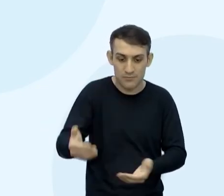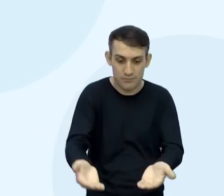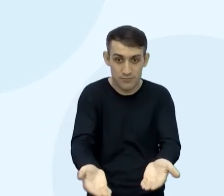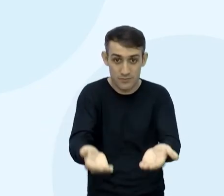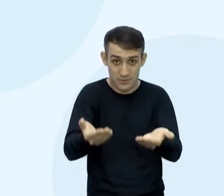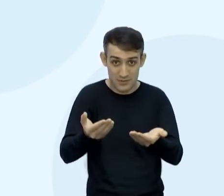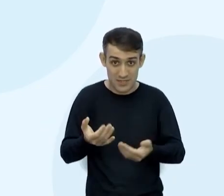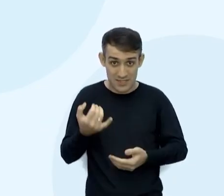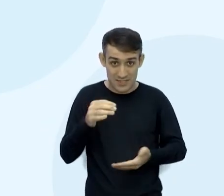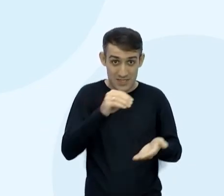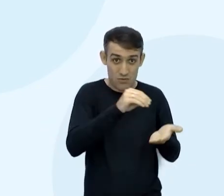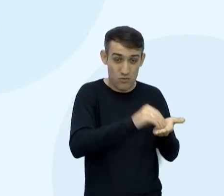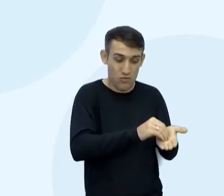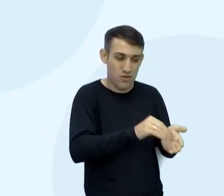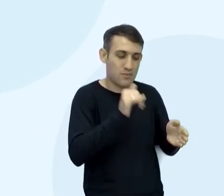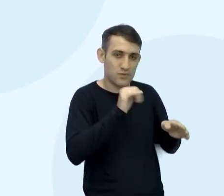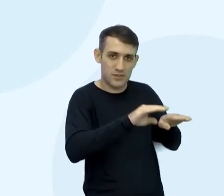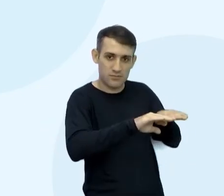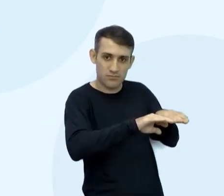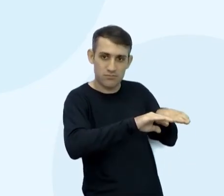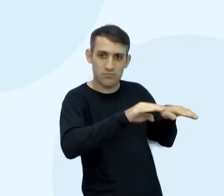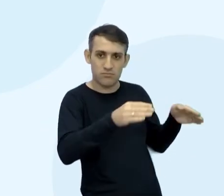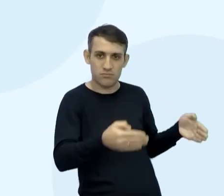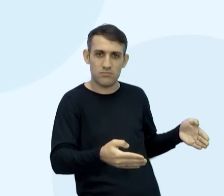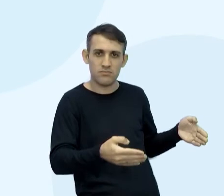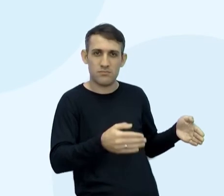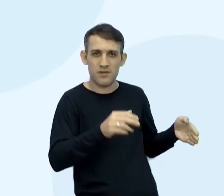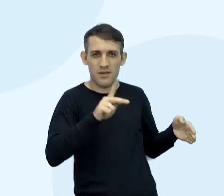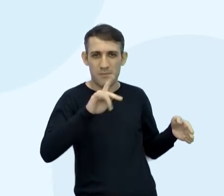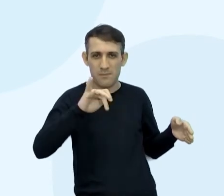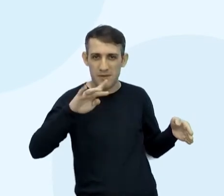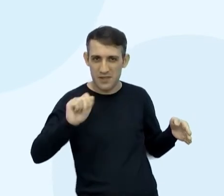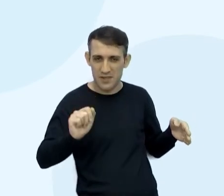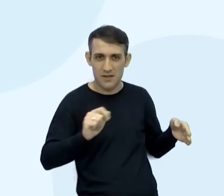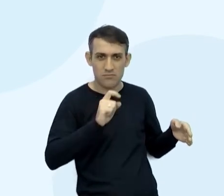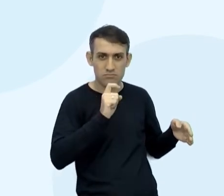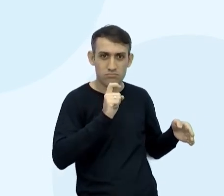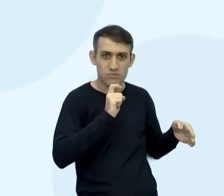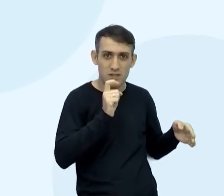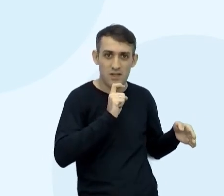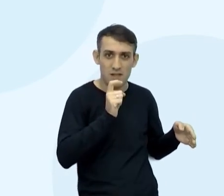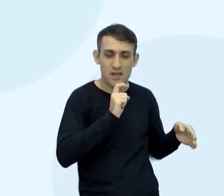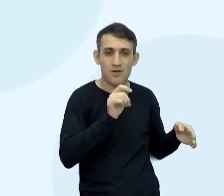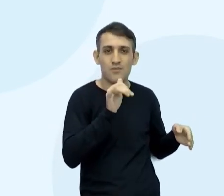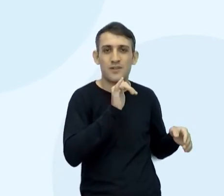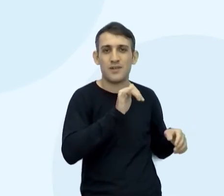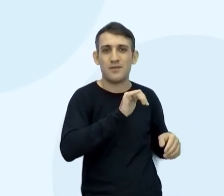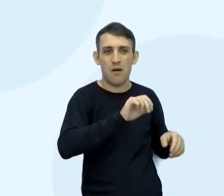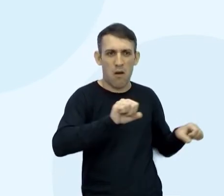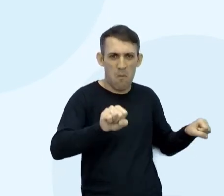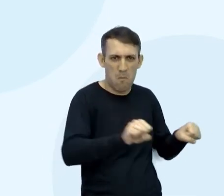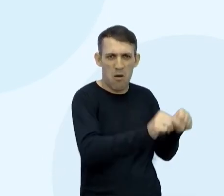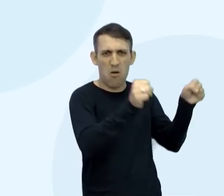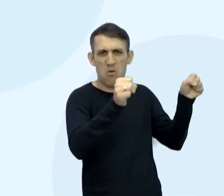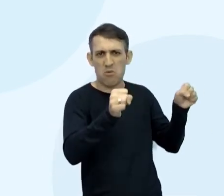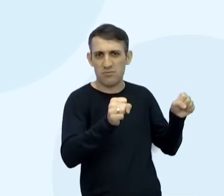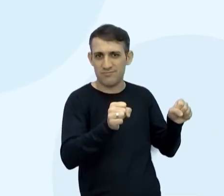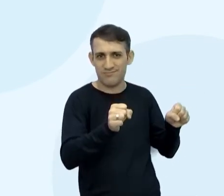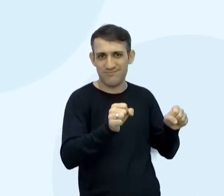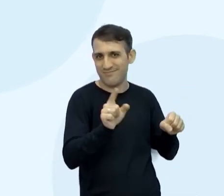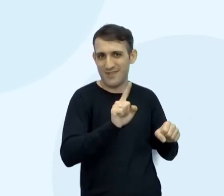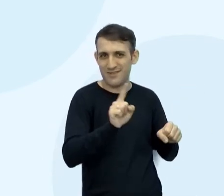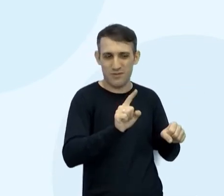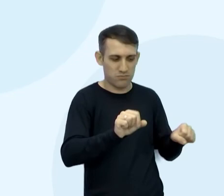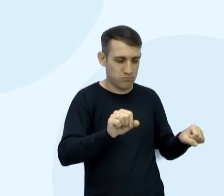você colocar em cima de um balcão, por exemplo, em cima da pia ou de um balcão gelado, não vai ser aquele material que estoura, que racha com